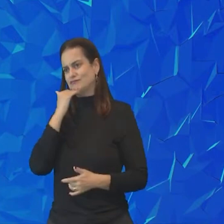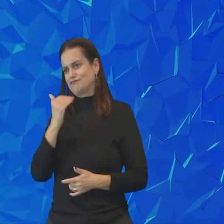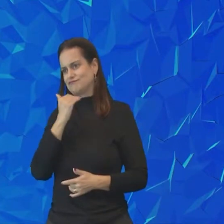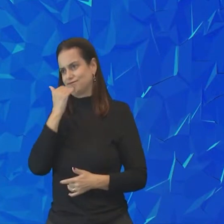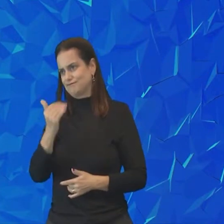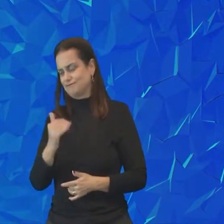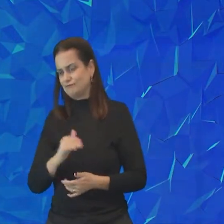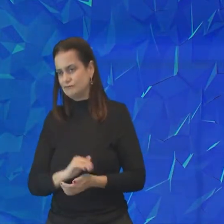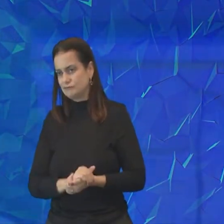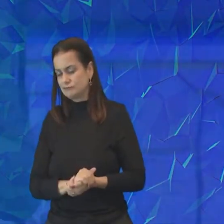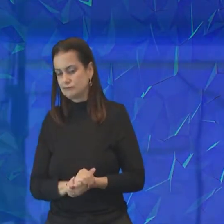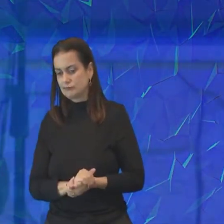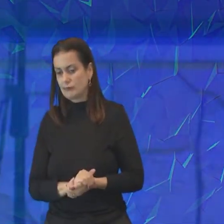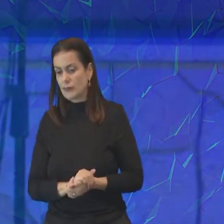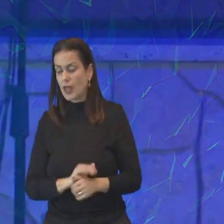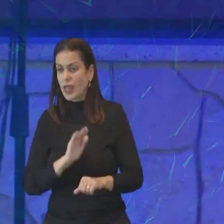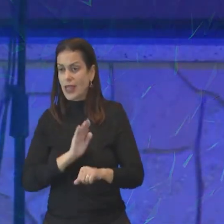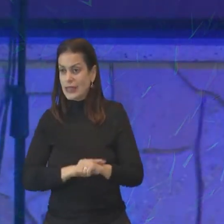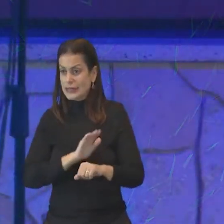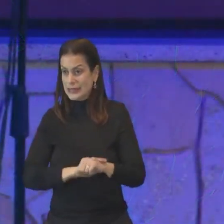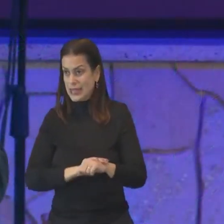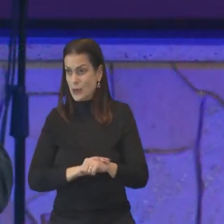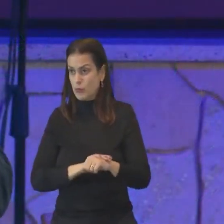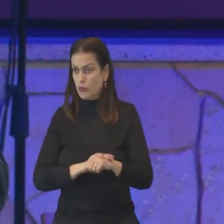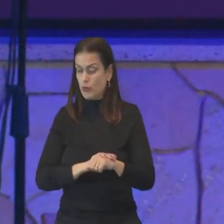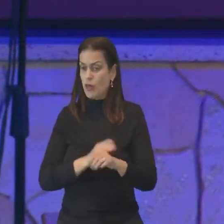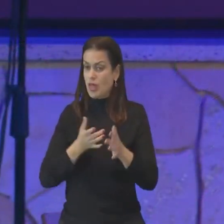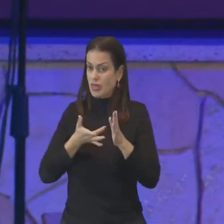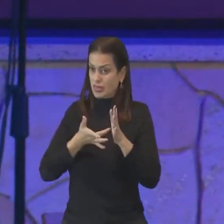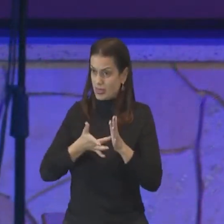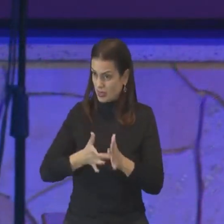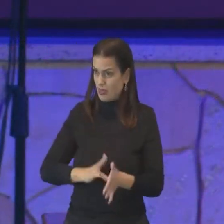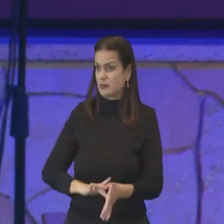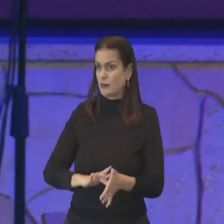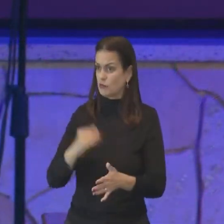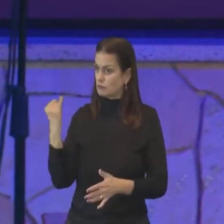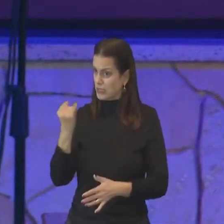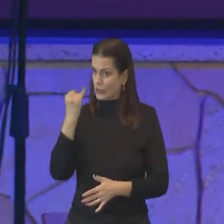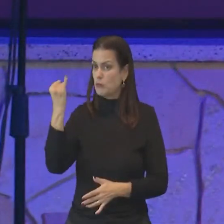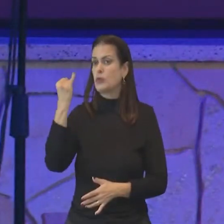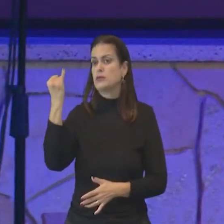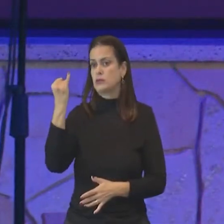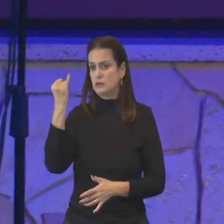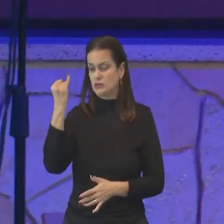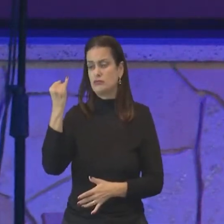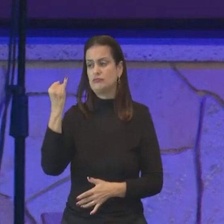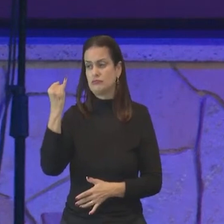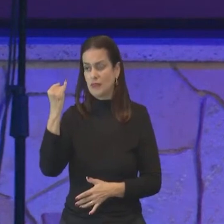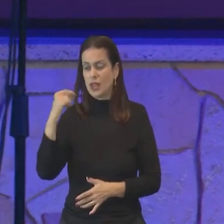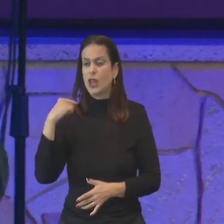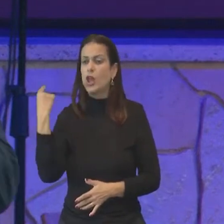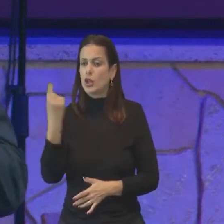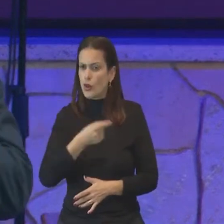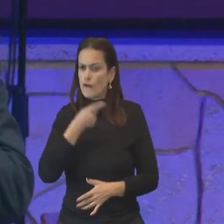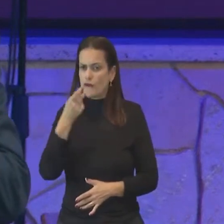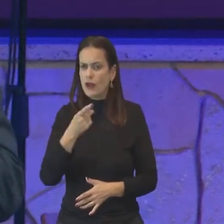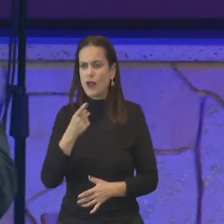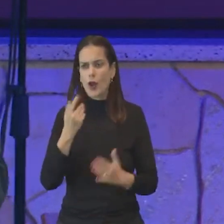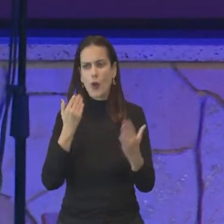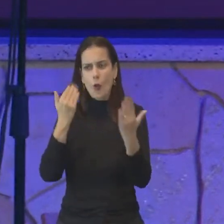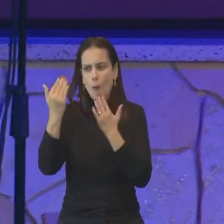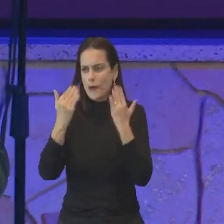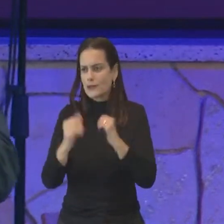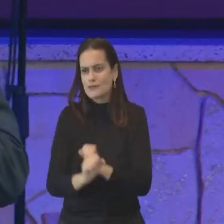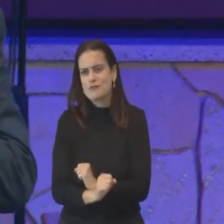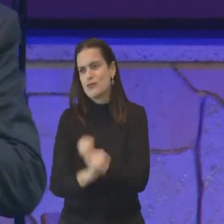queridos irmãos, nestes tempos de Natal é importante que nós saibamos que ninguém jamais falou como